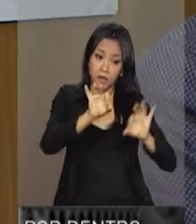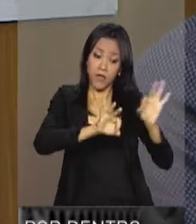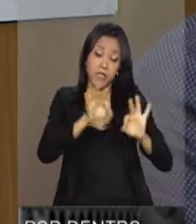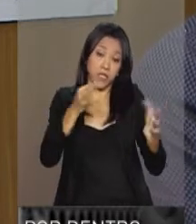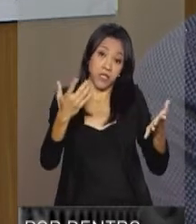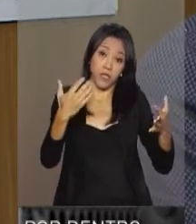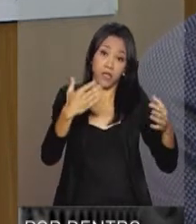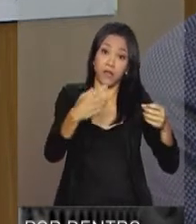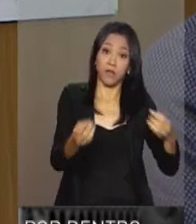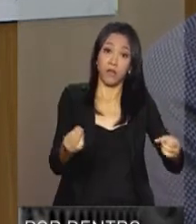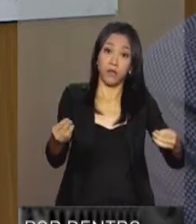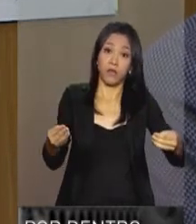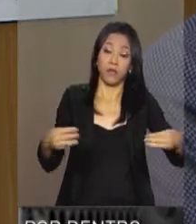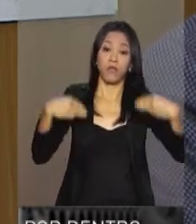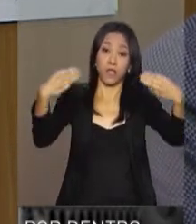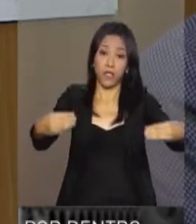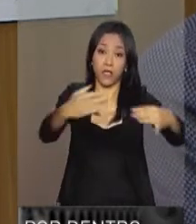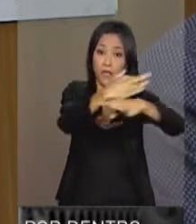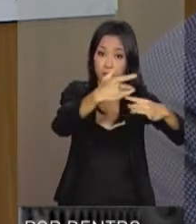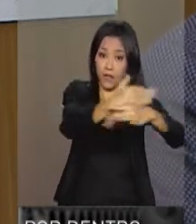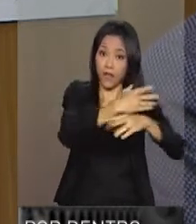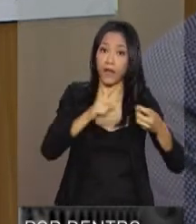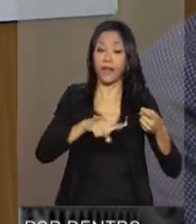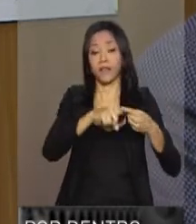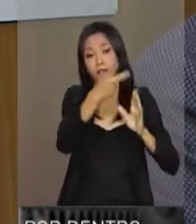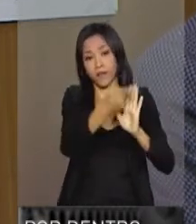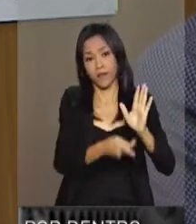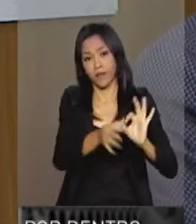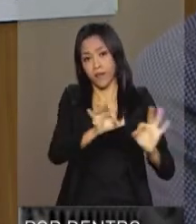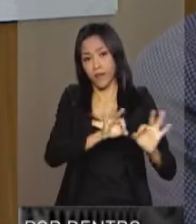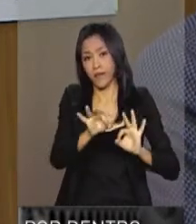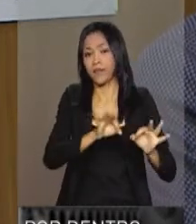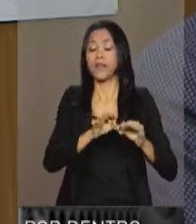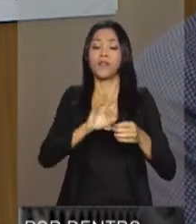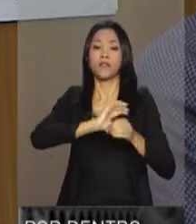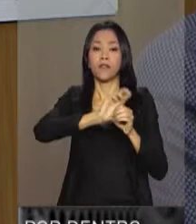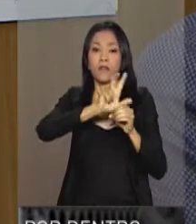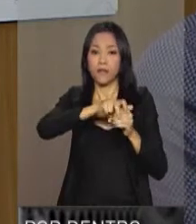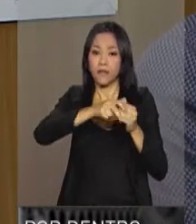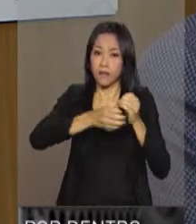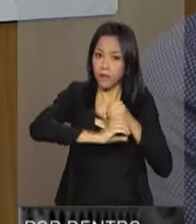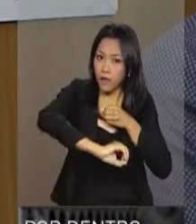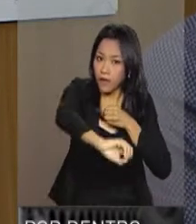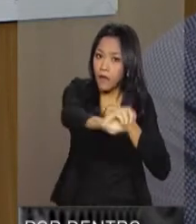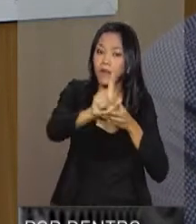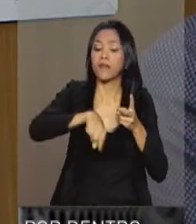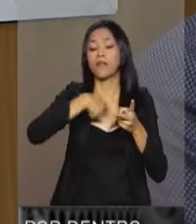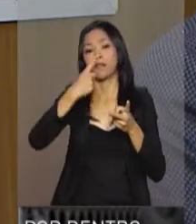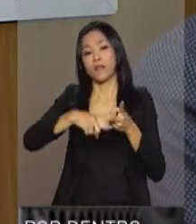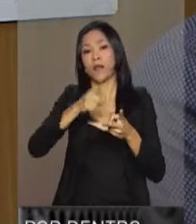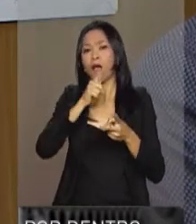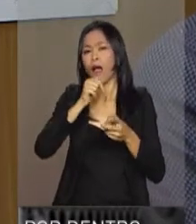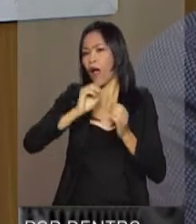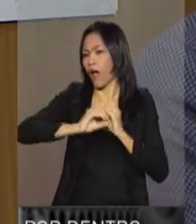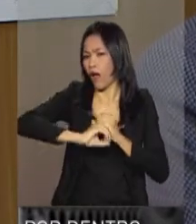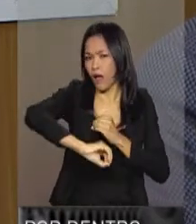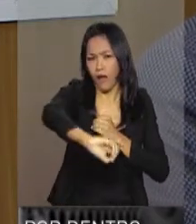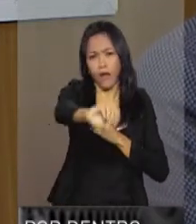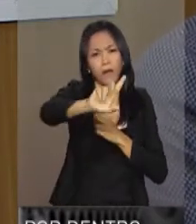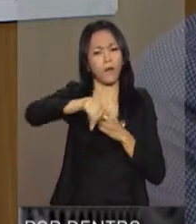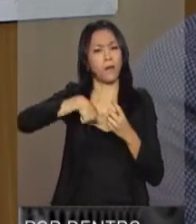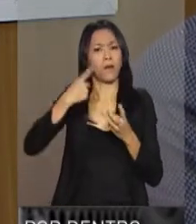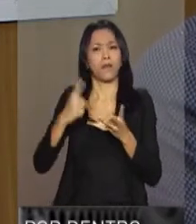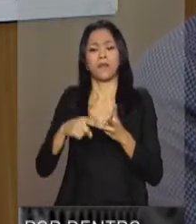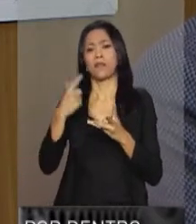cidades planos para mobilidade urbana planos para o saneamento básico saneamento ambiental seja para abastecimento de água seja para o